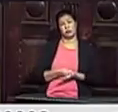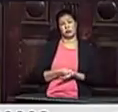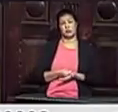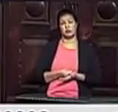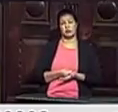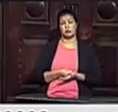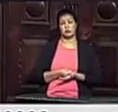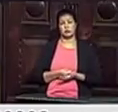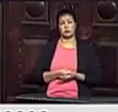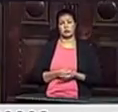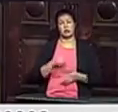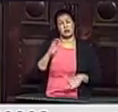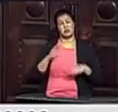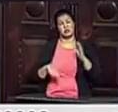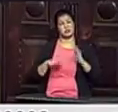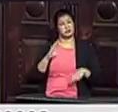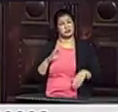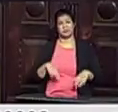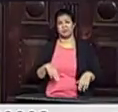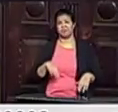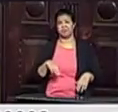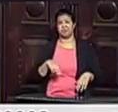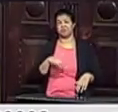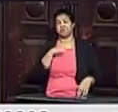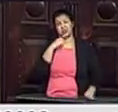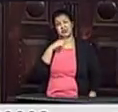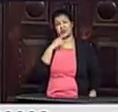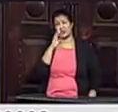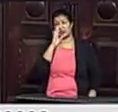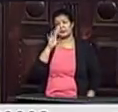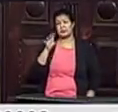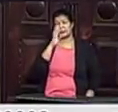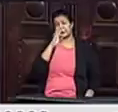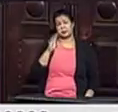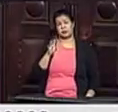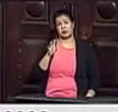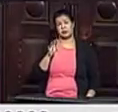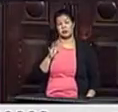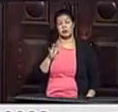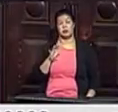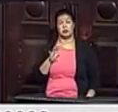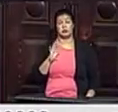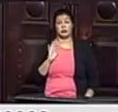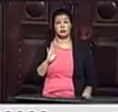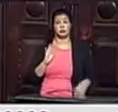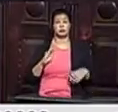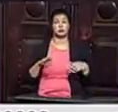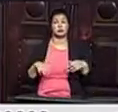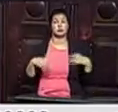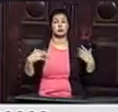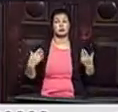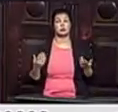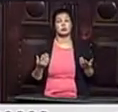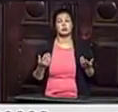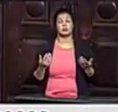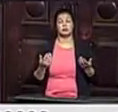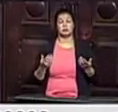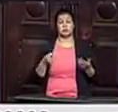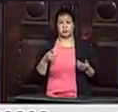a acusação prosseguirá, porque será arquivada antes. Quando você